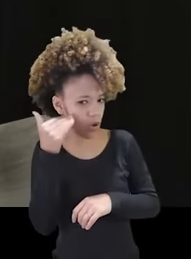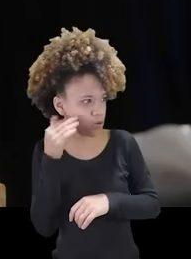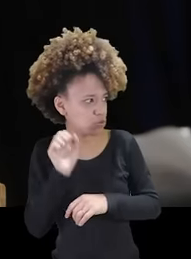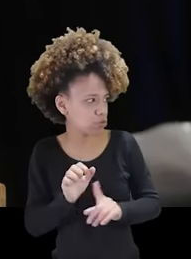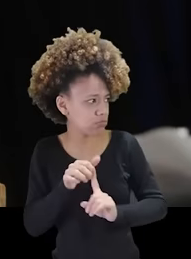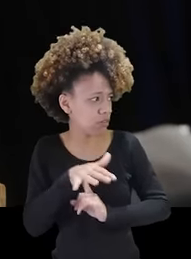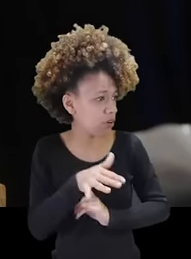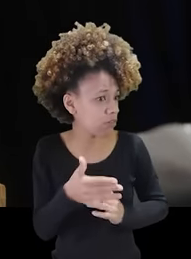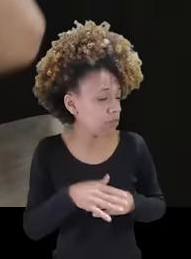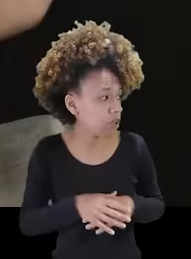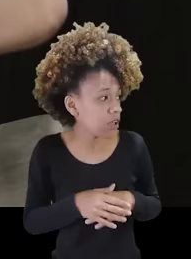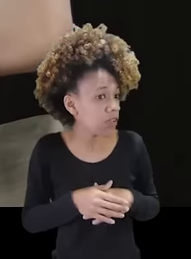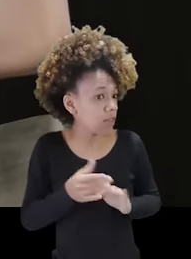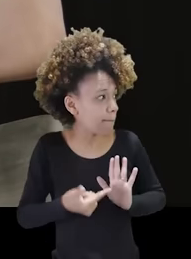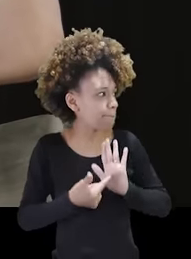Sul